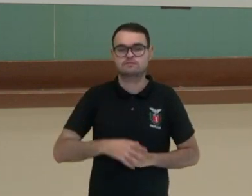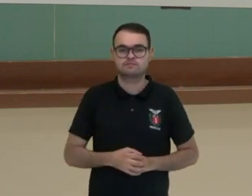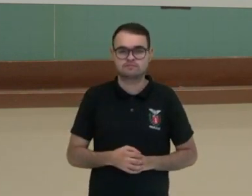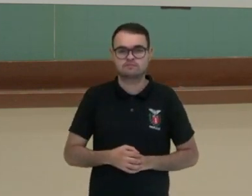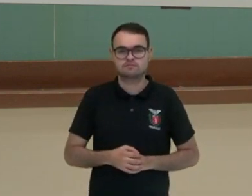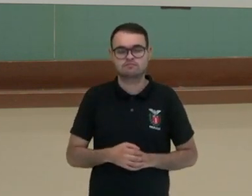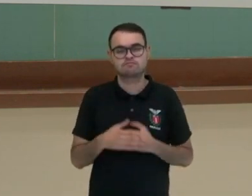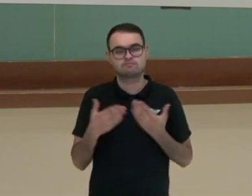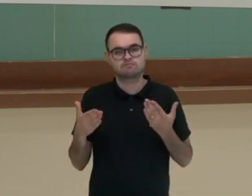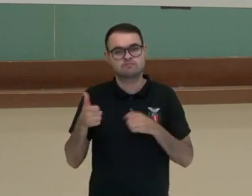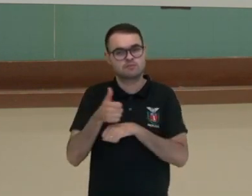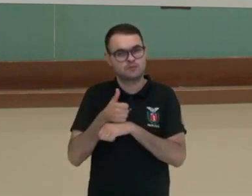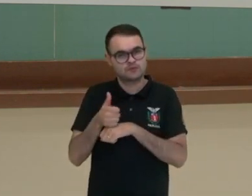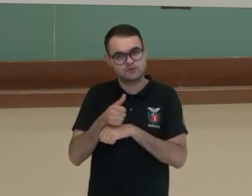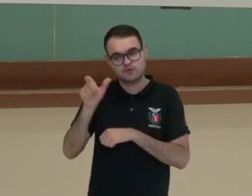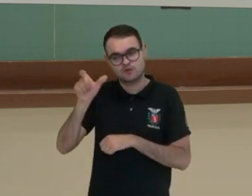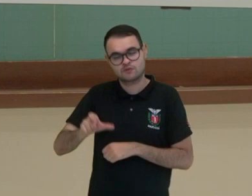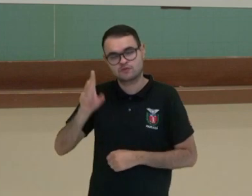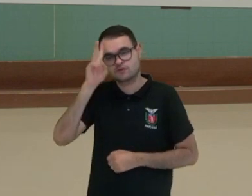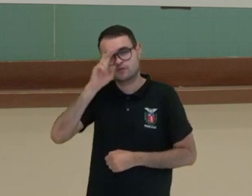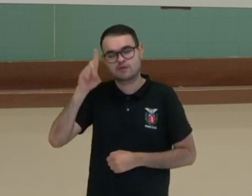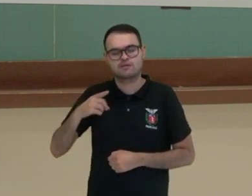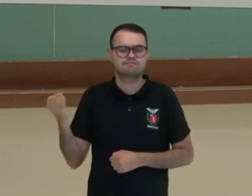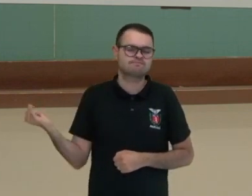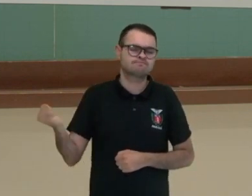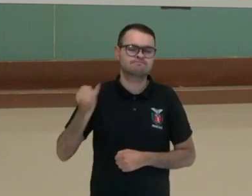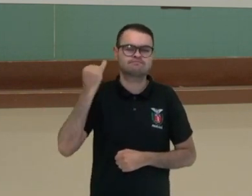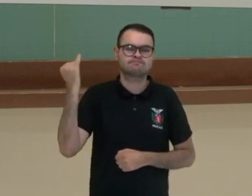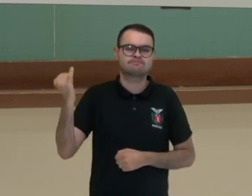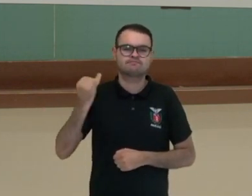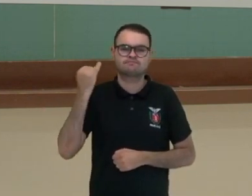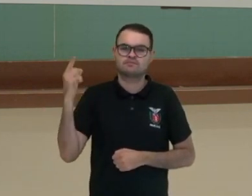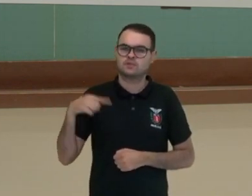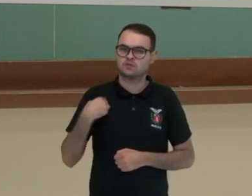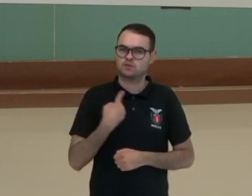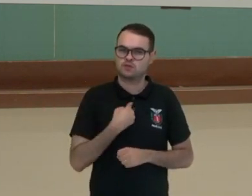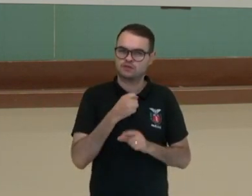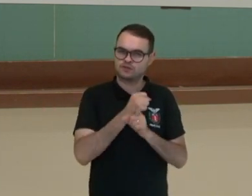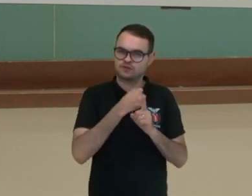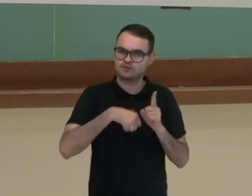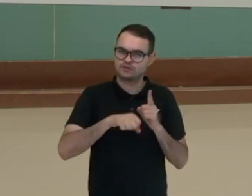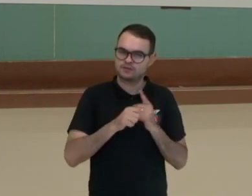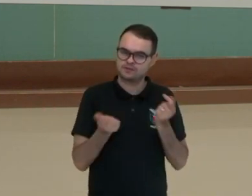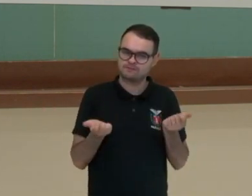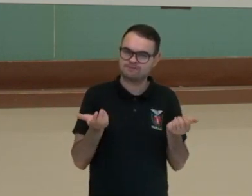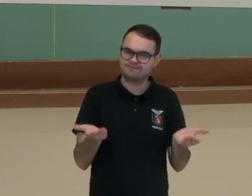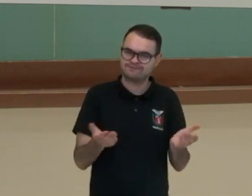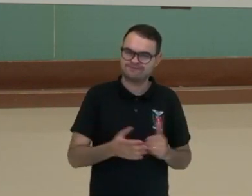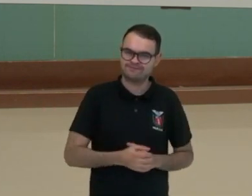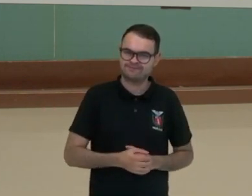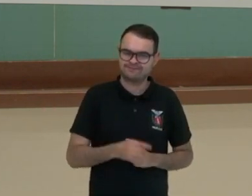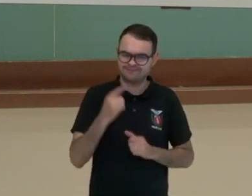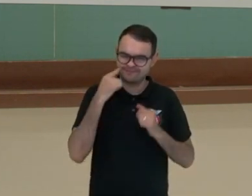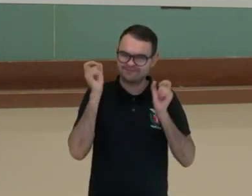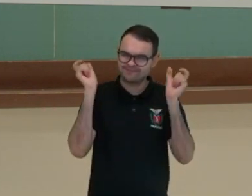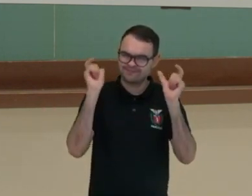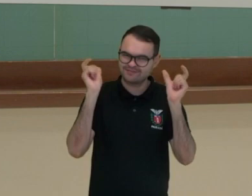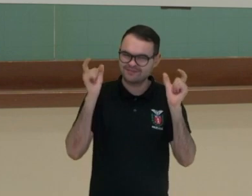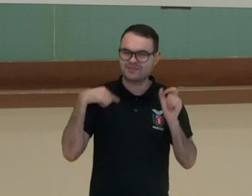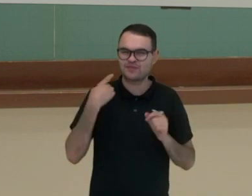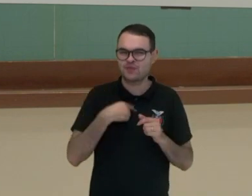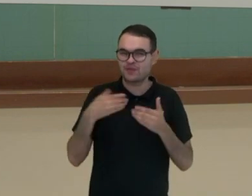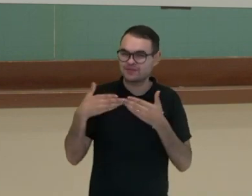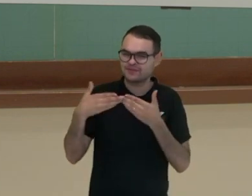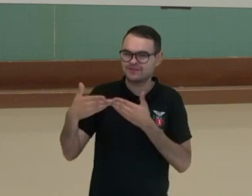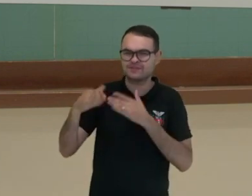E a profissão do historiador, ela é fundamental para a nossa sociedade. Então, fiquem ligados aí na